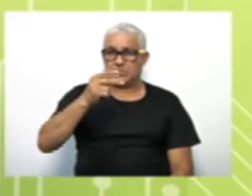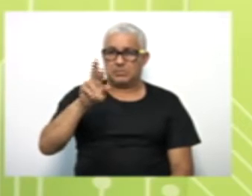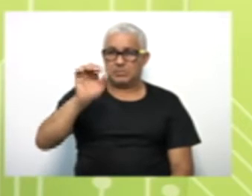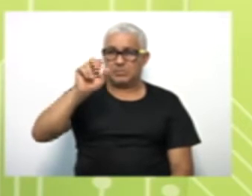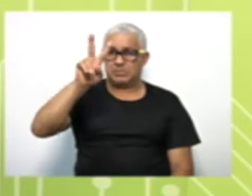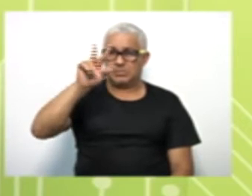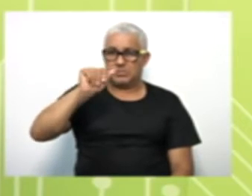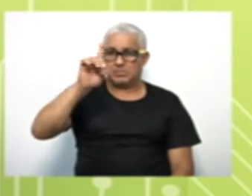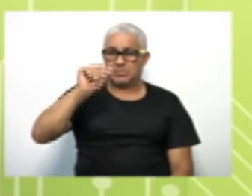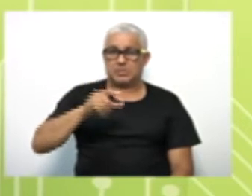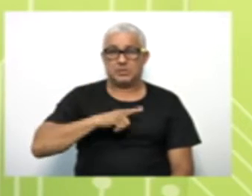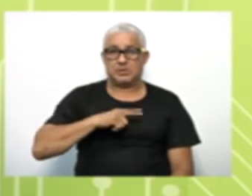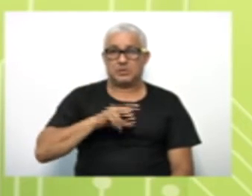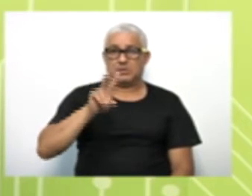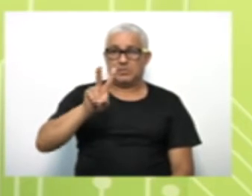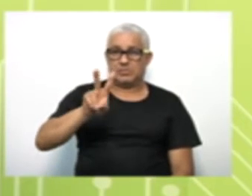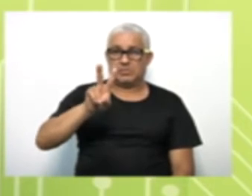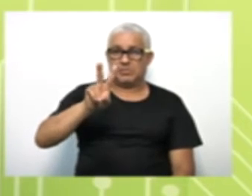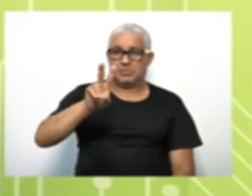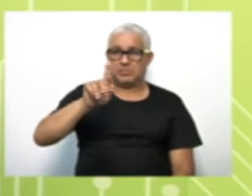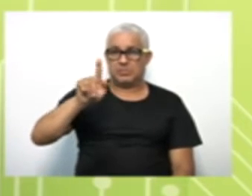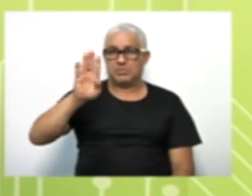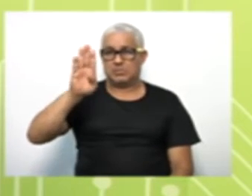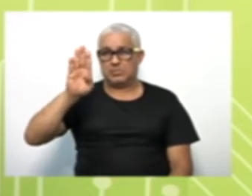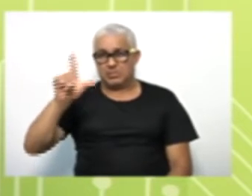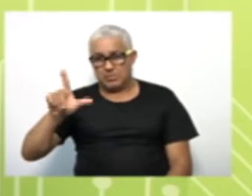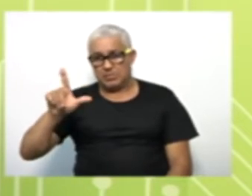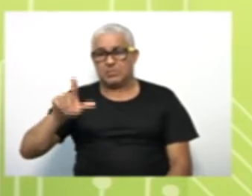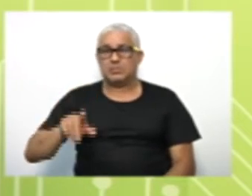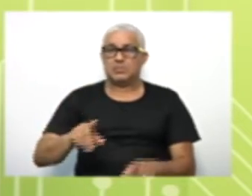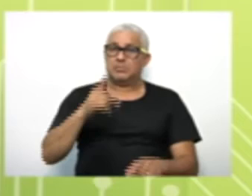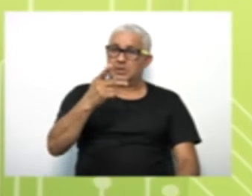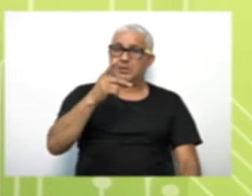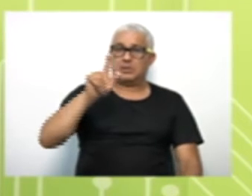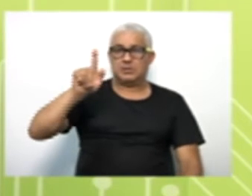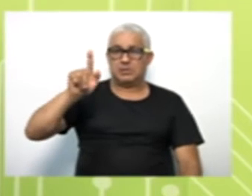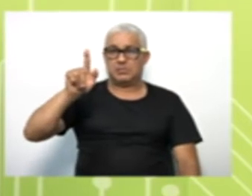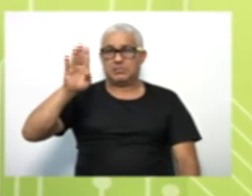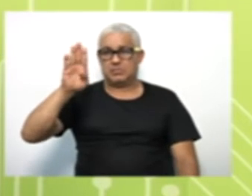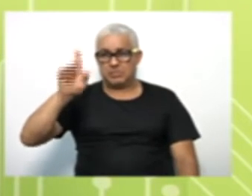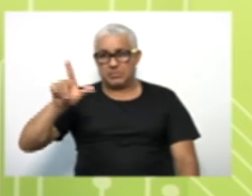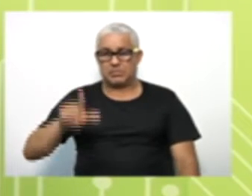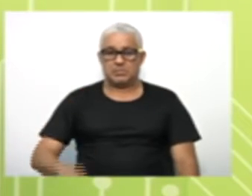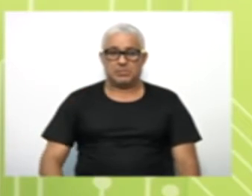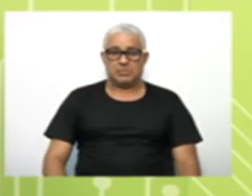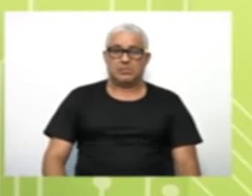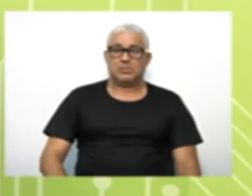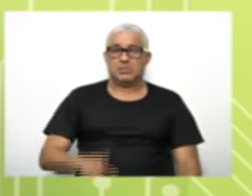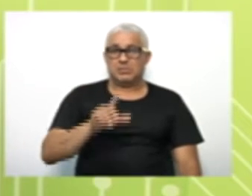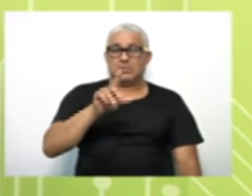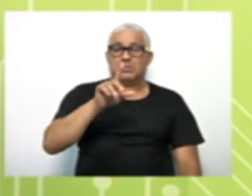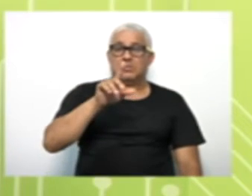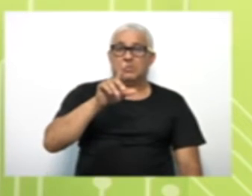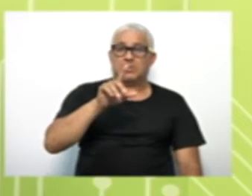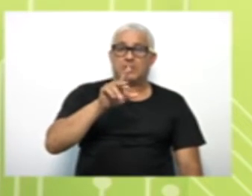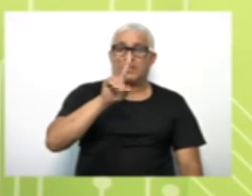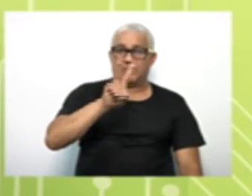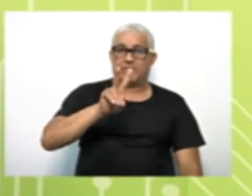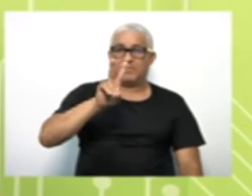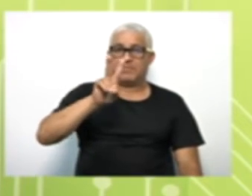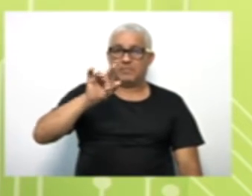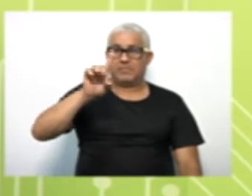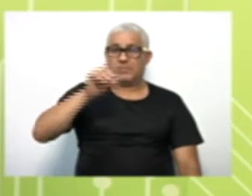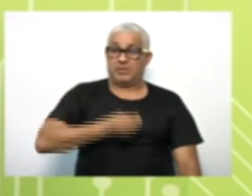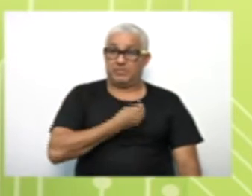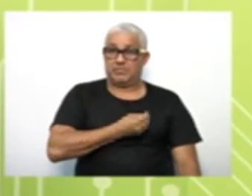o VGBL e o PGBL. VGBL é vida geradora de benefício livre e PGBL é plano